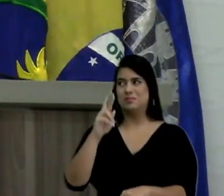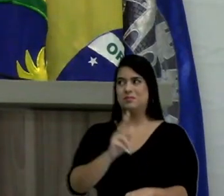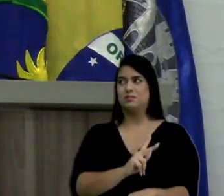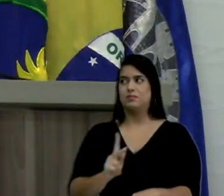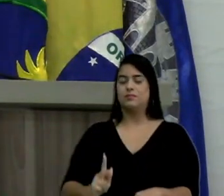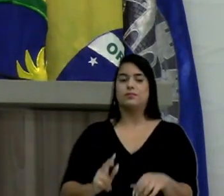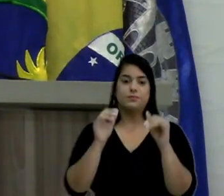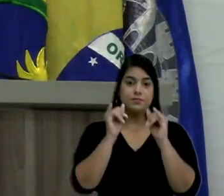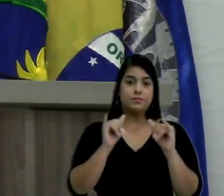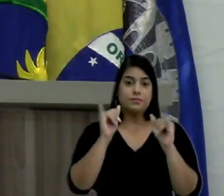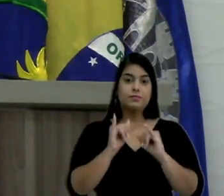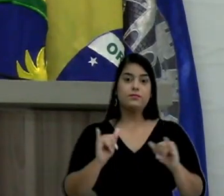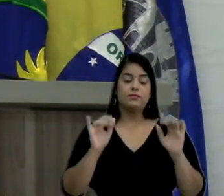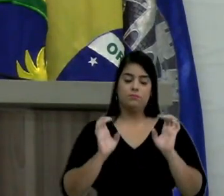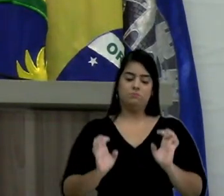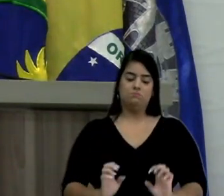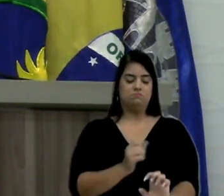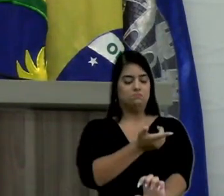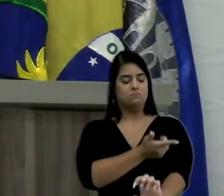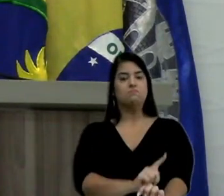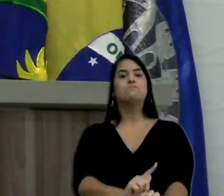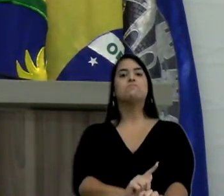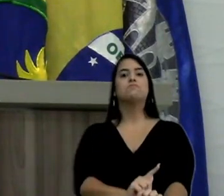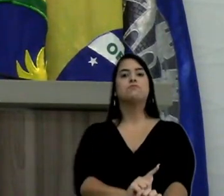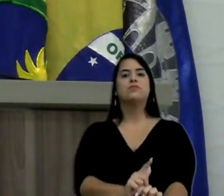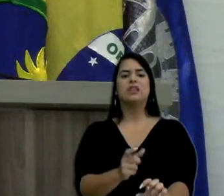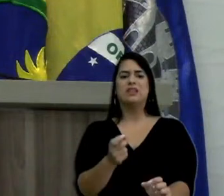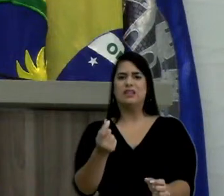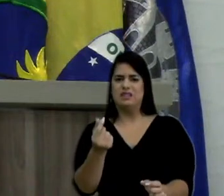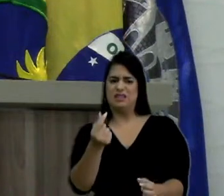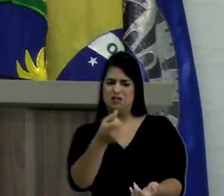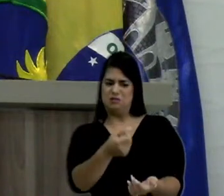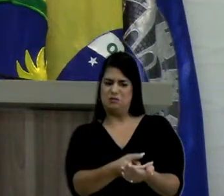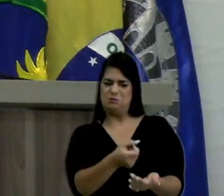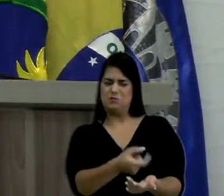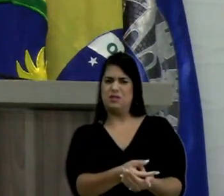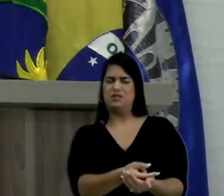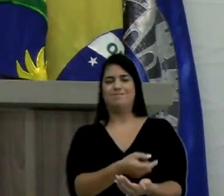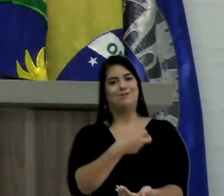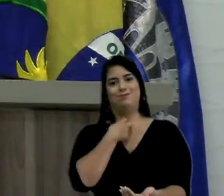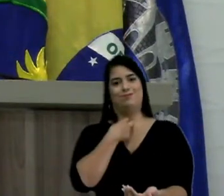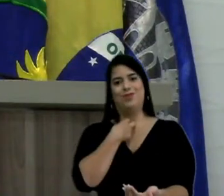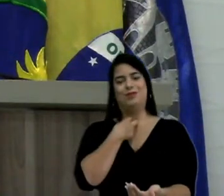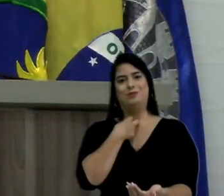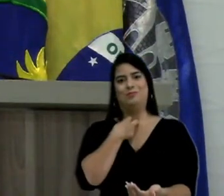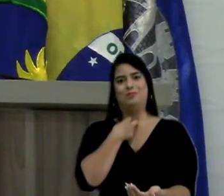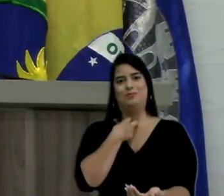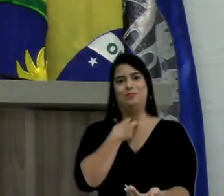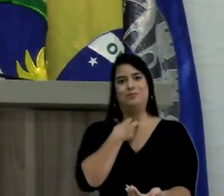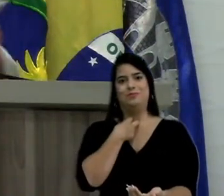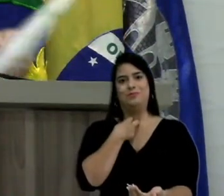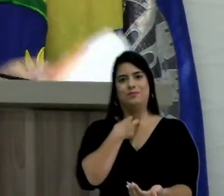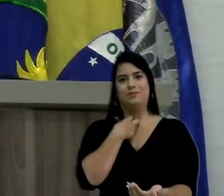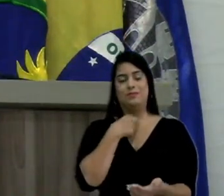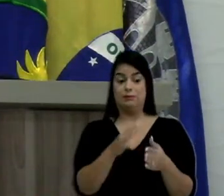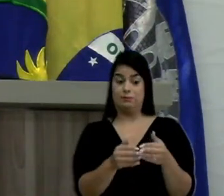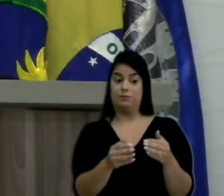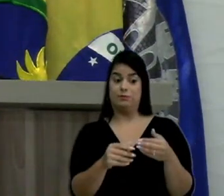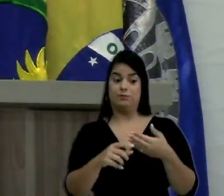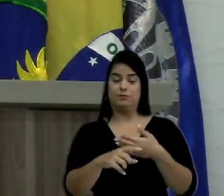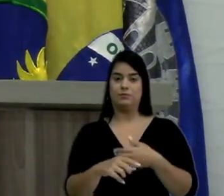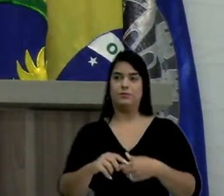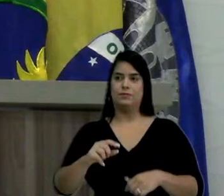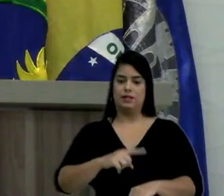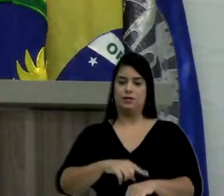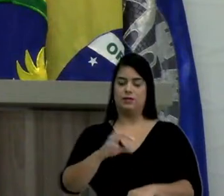dizendo dignidade e caráter não existe dinheiro que compre e vou falar dos meus requerimento na hora oportuna obrigada a todos